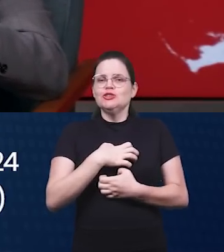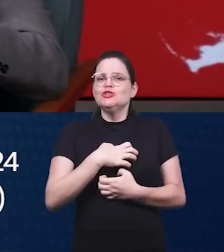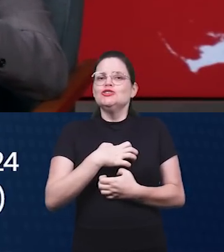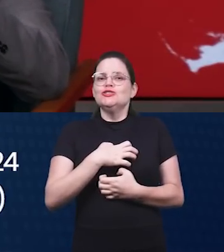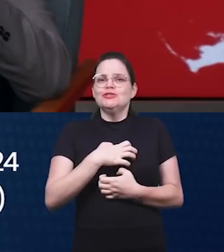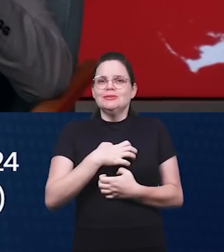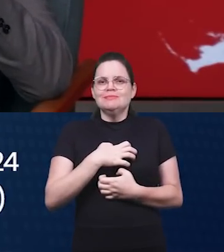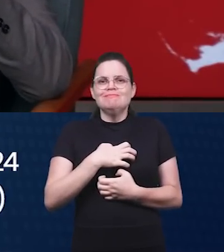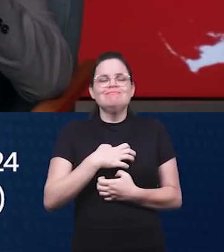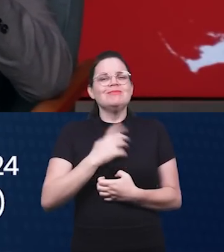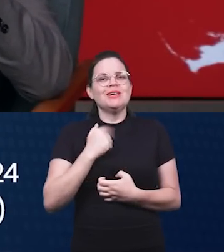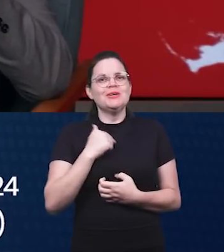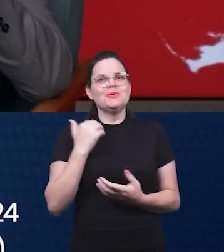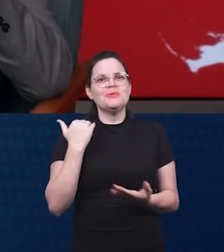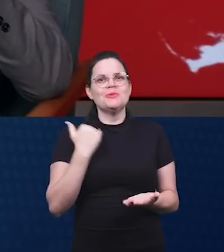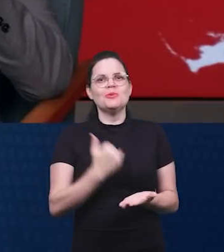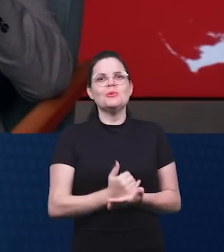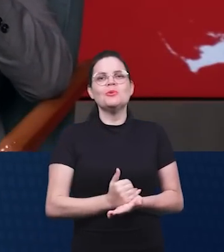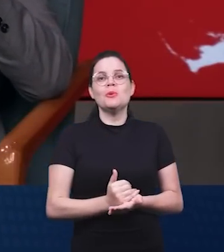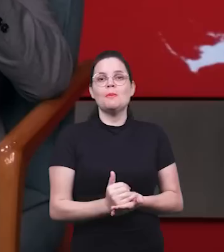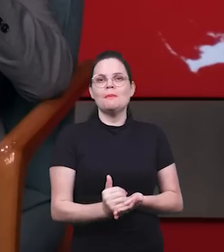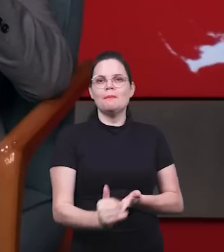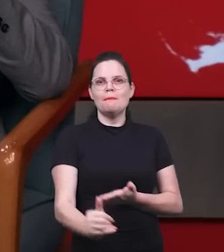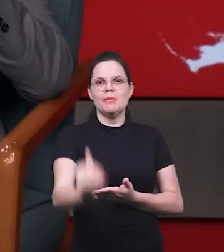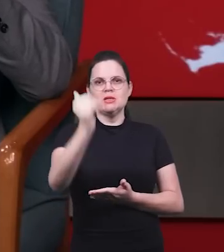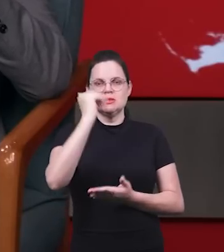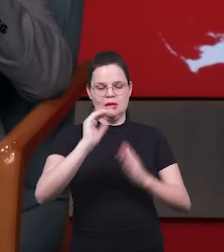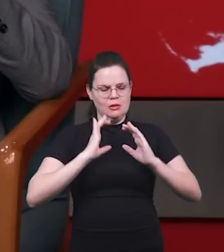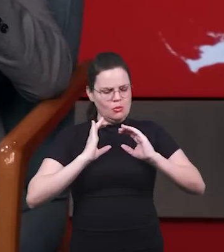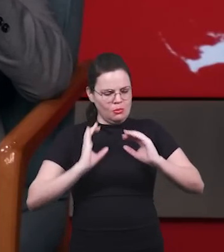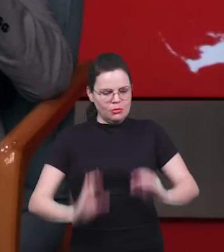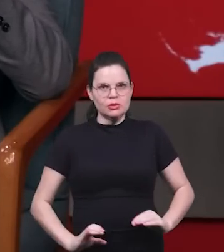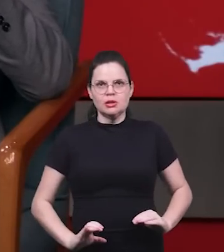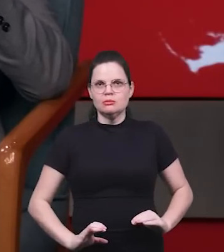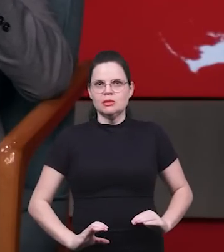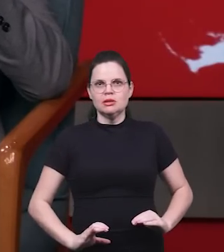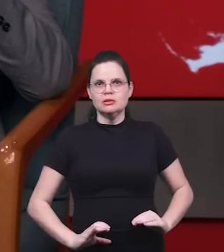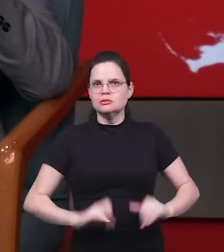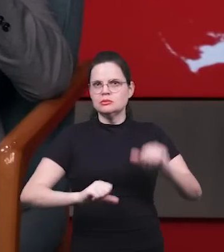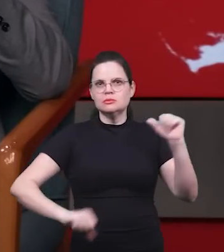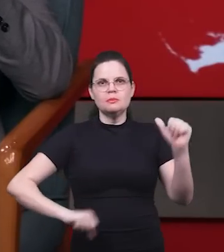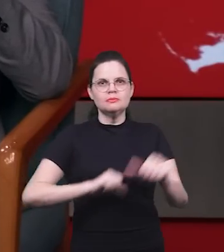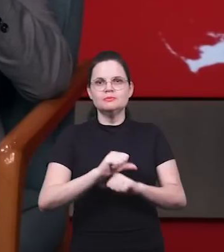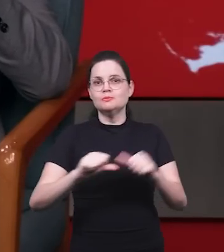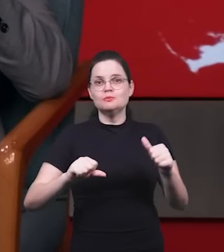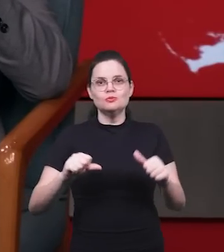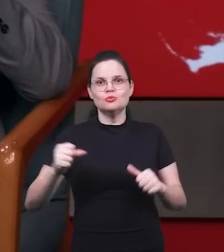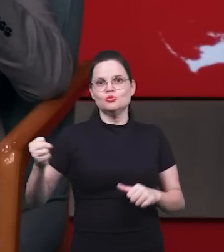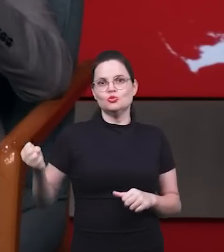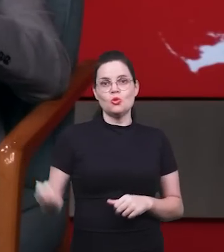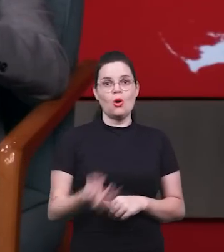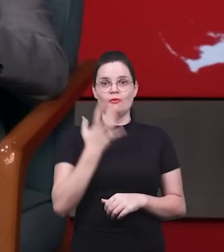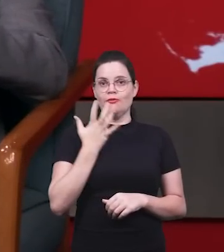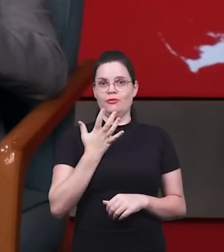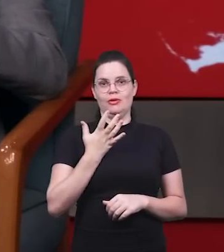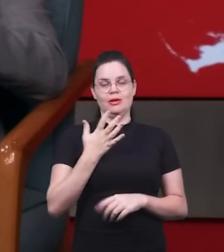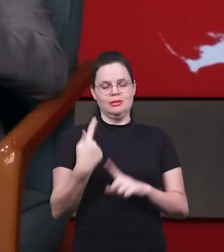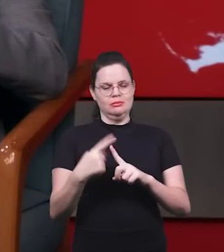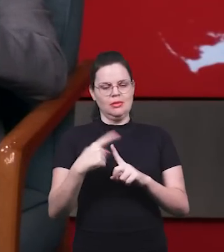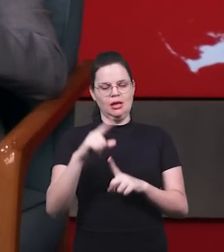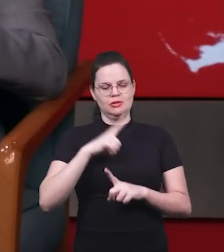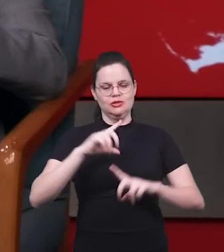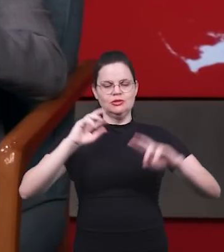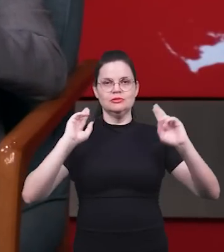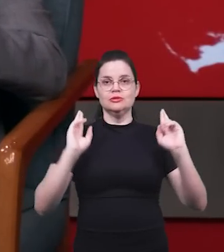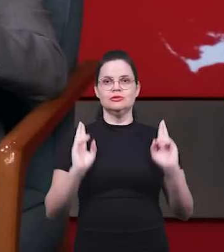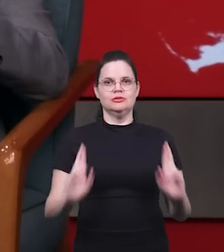a partir dali, eu comecei a ter mudanças incríveis. Porque havia